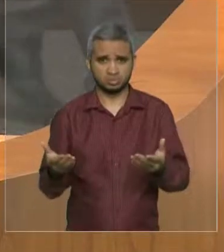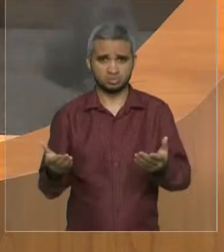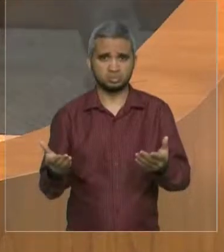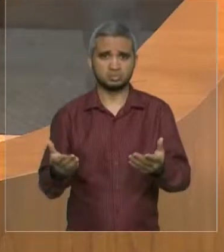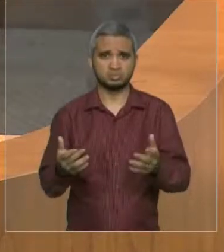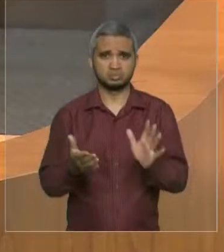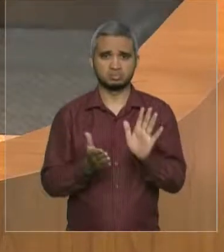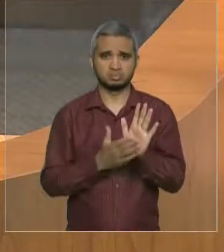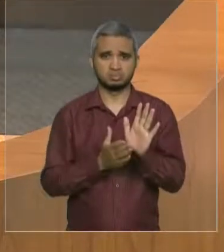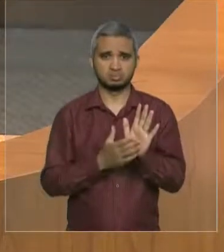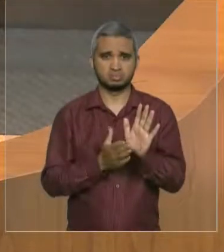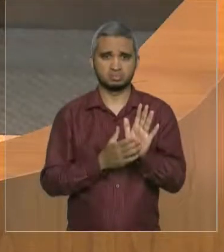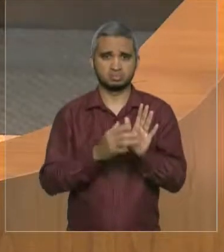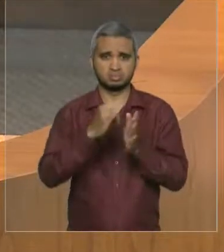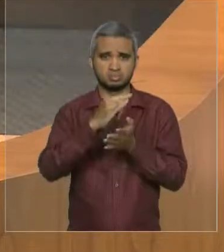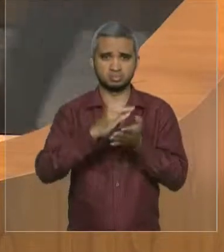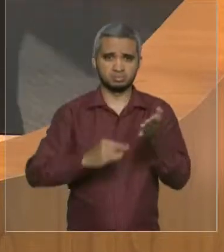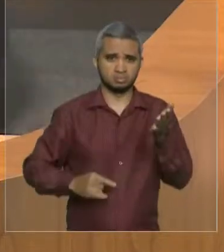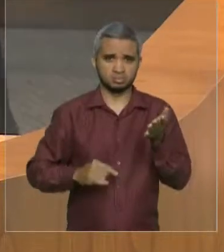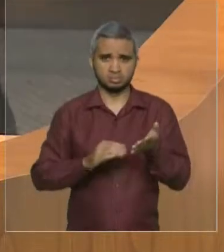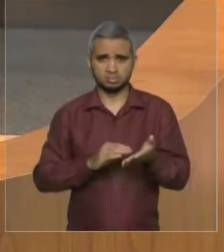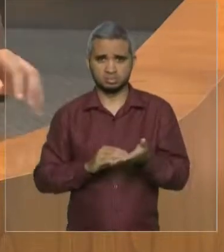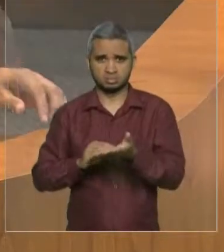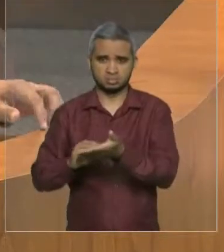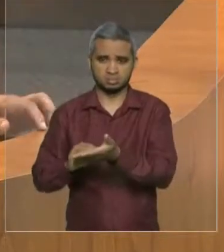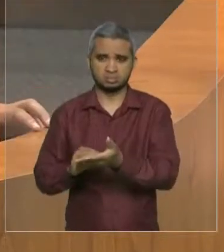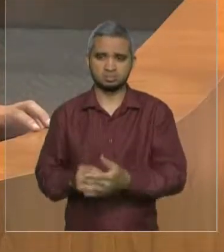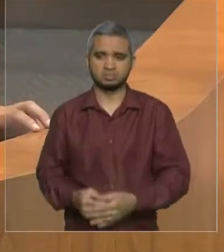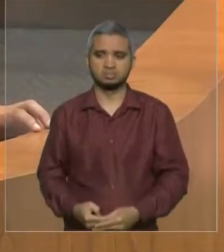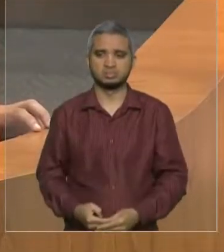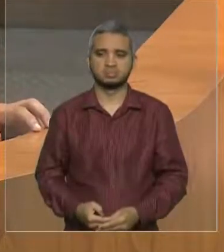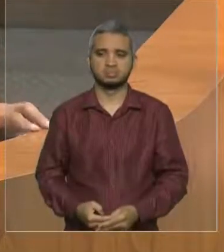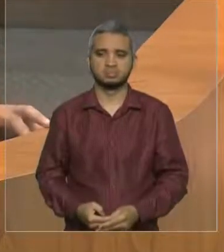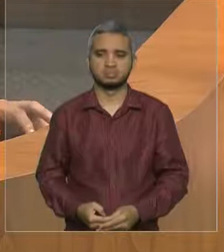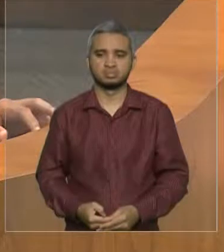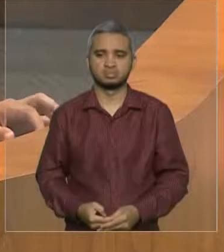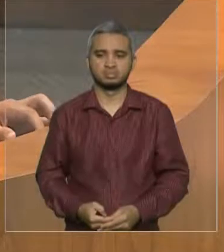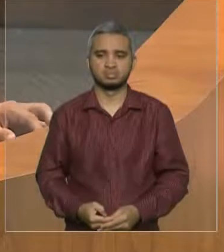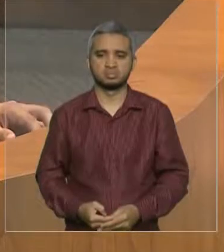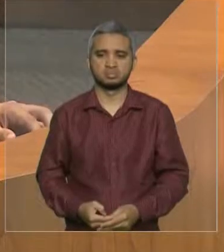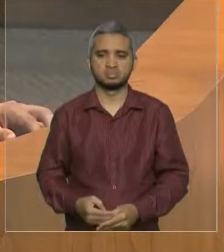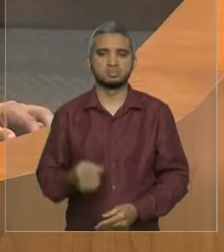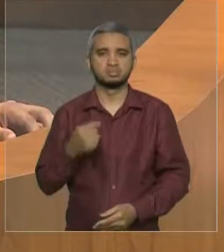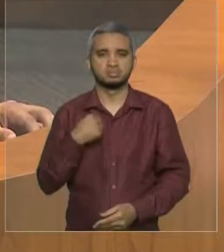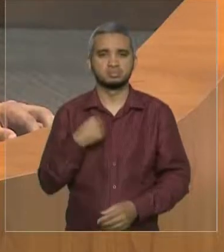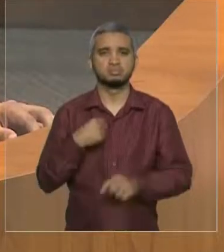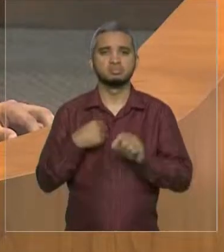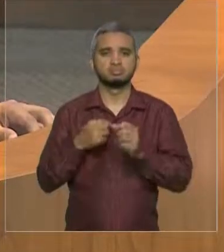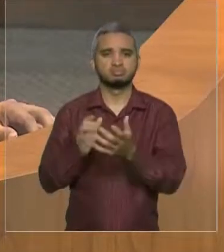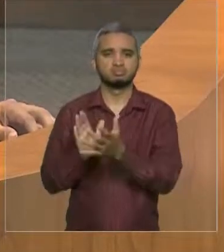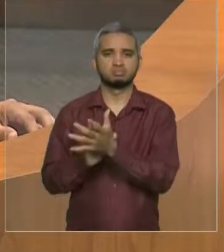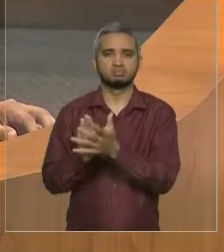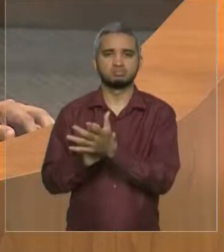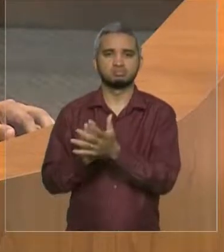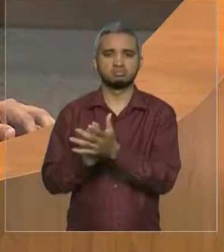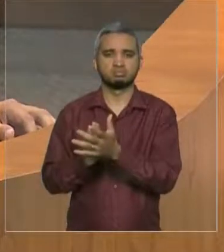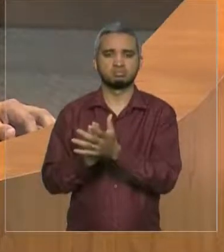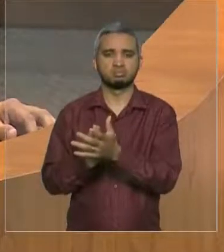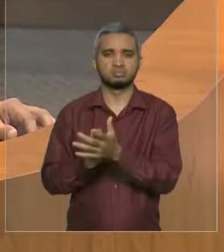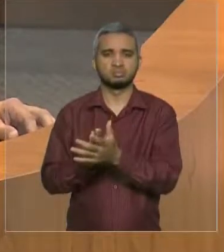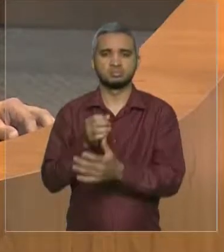requerimento e o nosso reconhecimento à imprensa do estado do Maranhão e faço